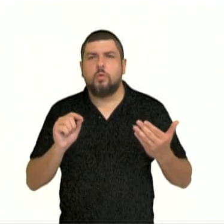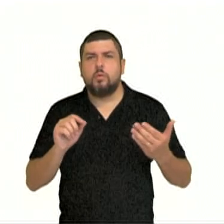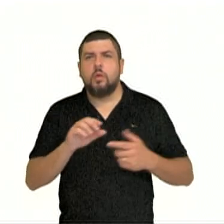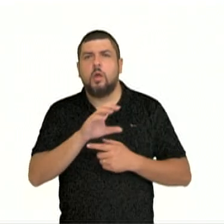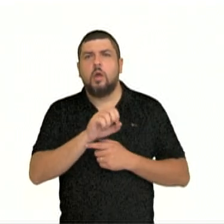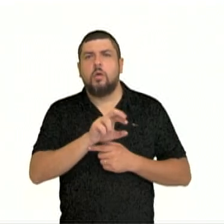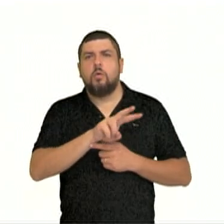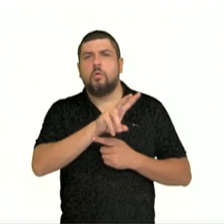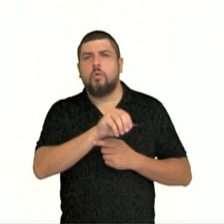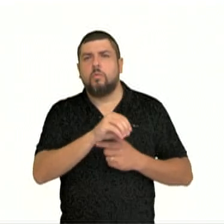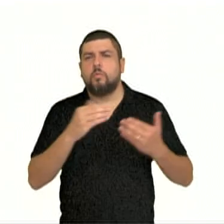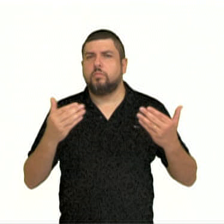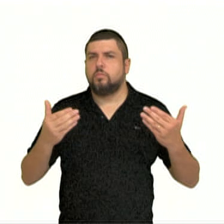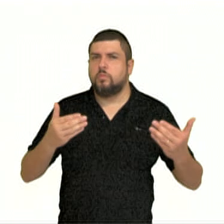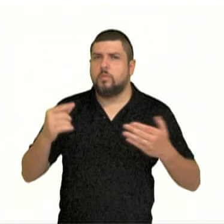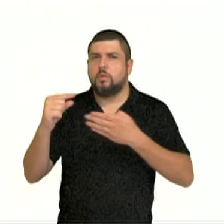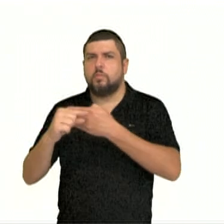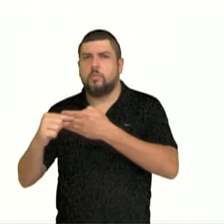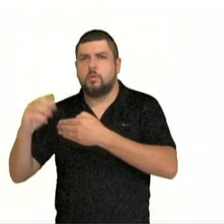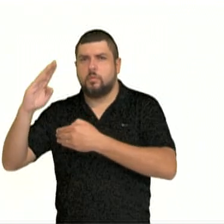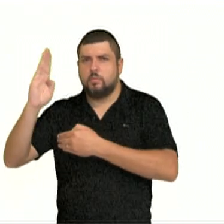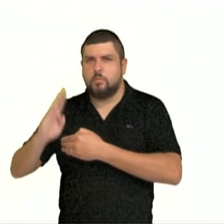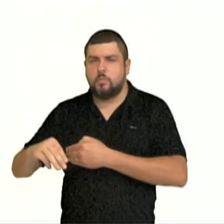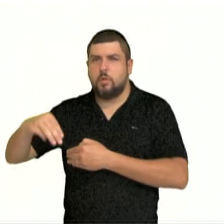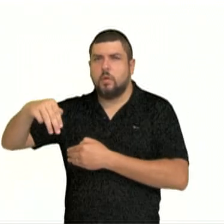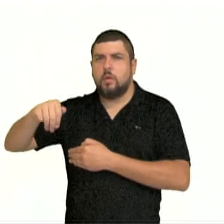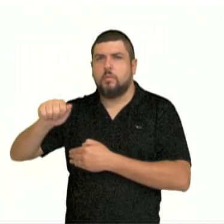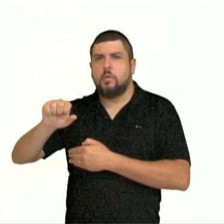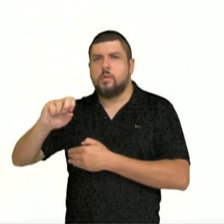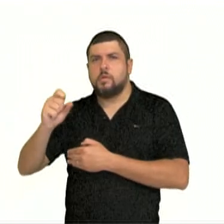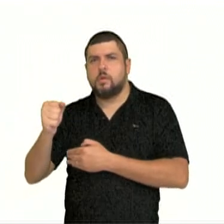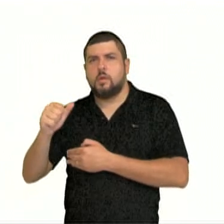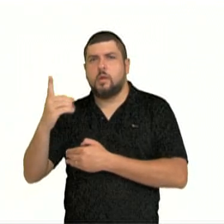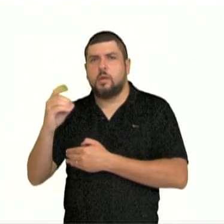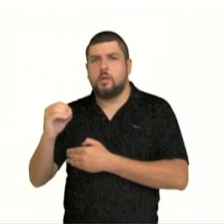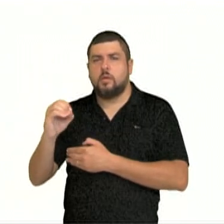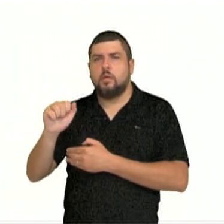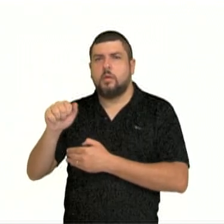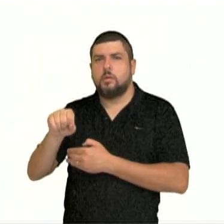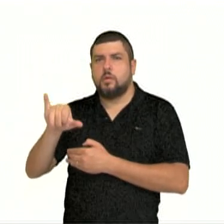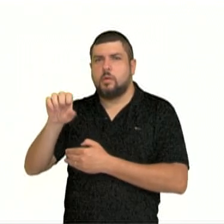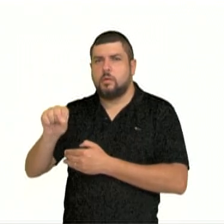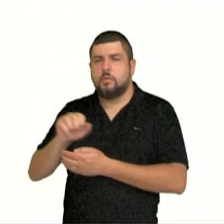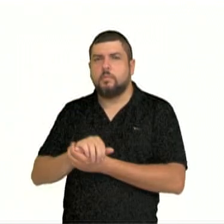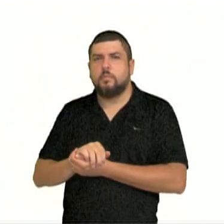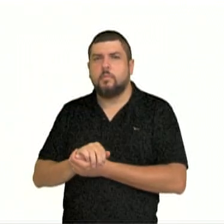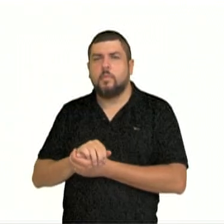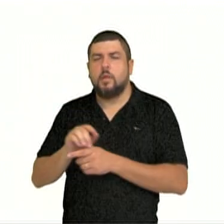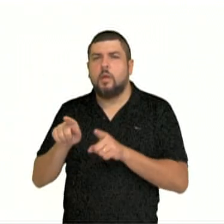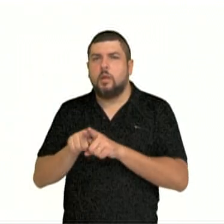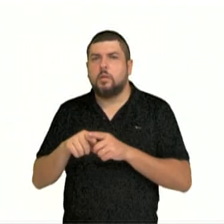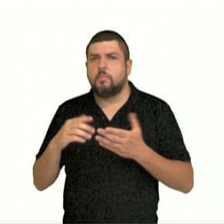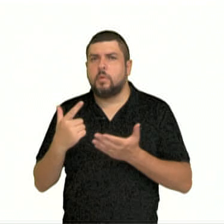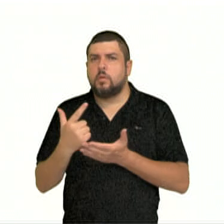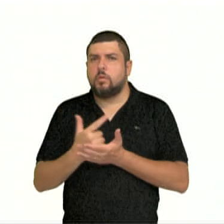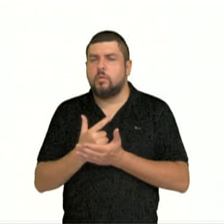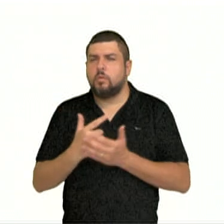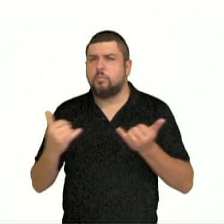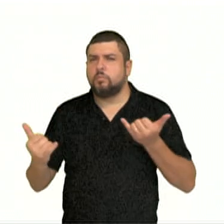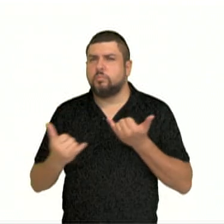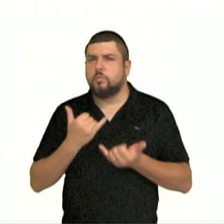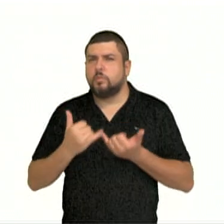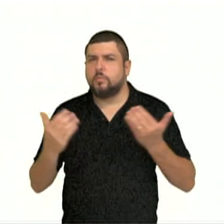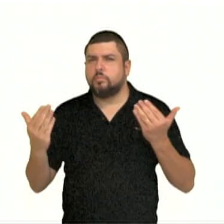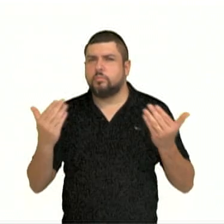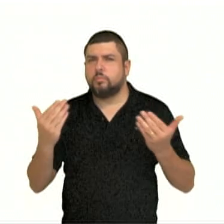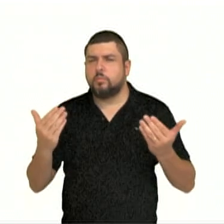é algo peculiar, né? Colocou que ele escolheu publicar o livro ali naquela época. Então, isso é um